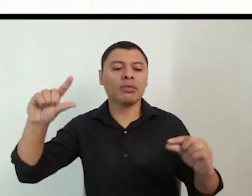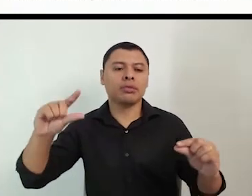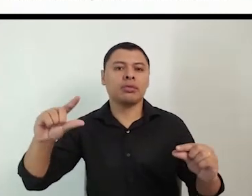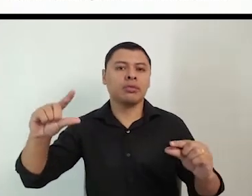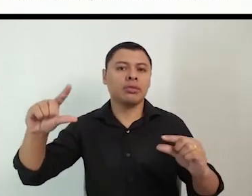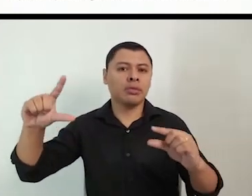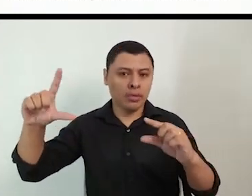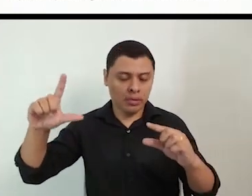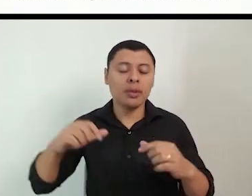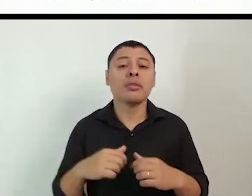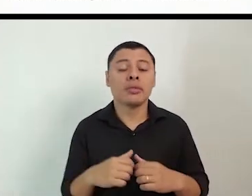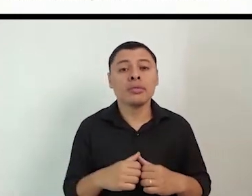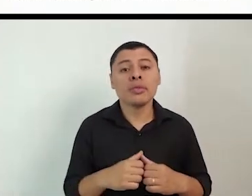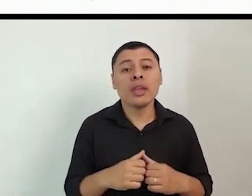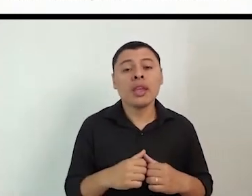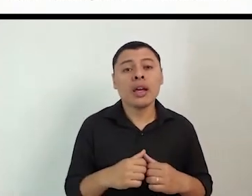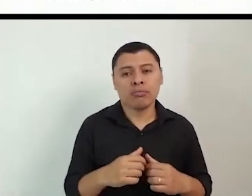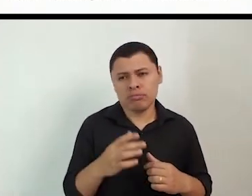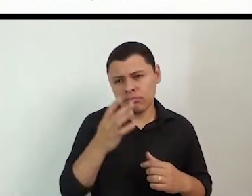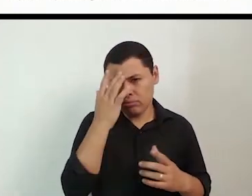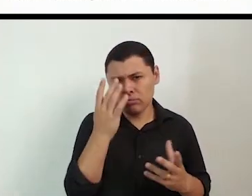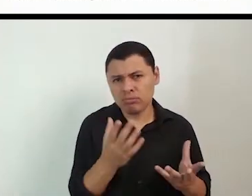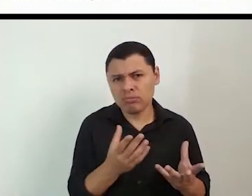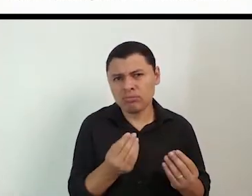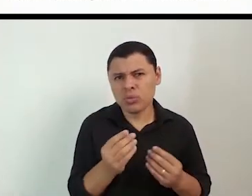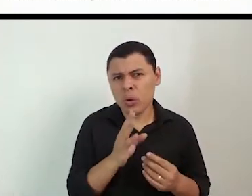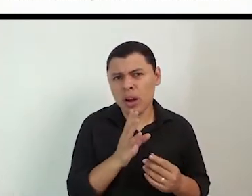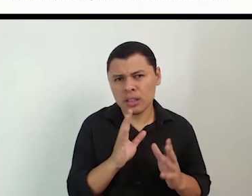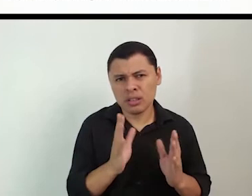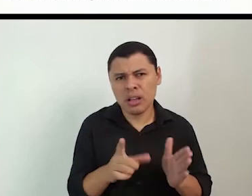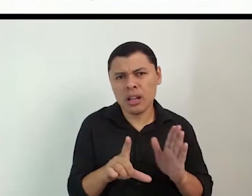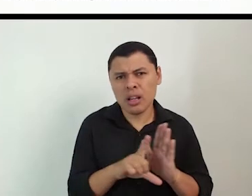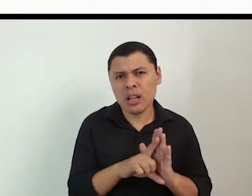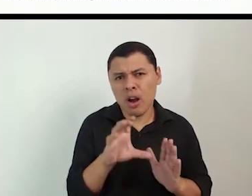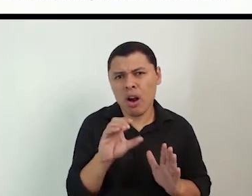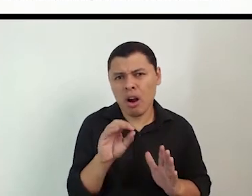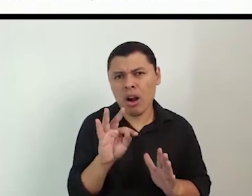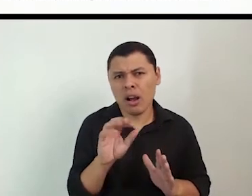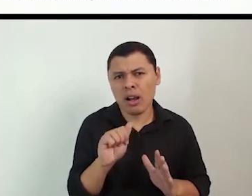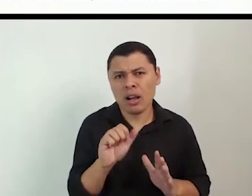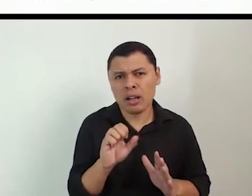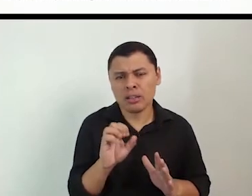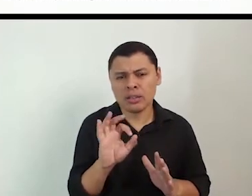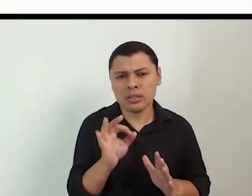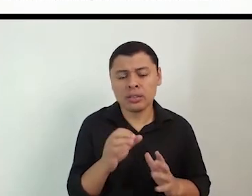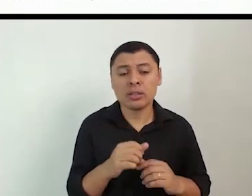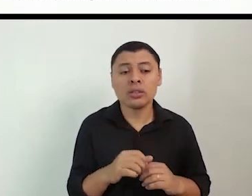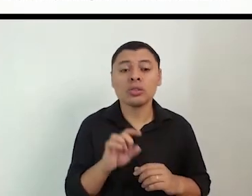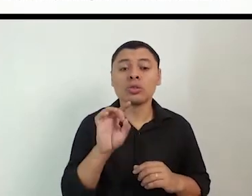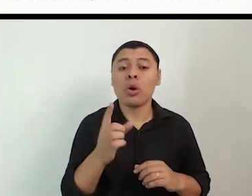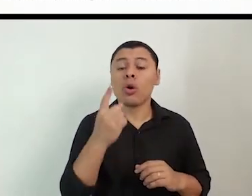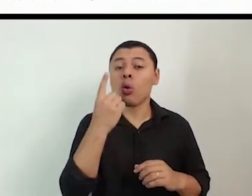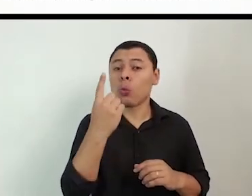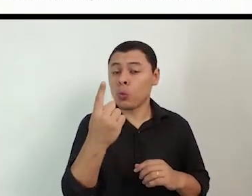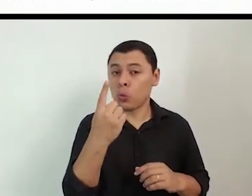parte das pessoas está um pouco familiarizada com essa questão da lei de cotas, né? E aí, só um dado para a gente